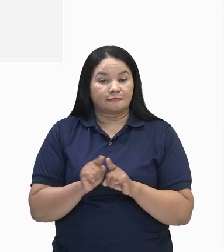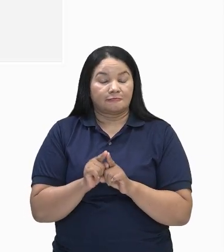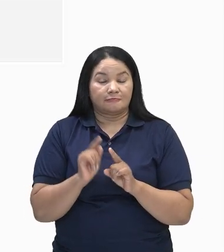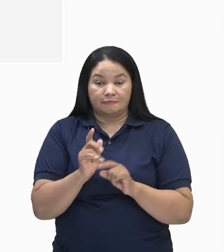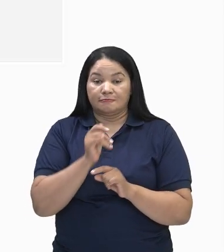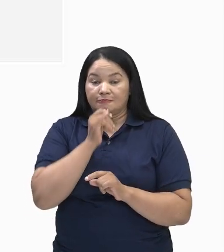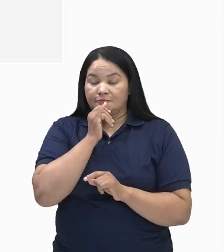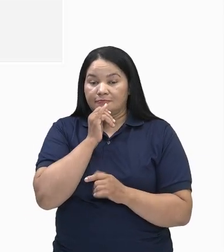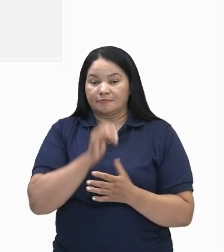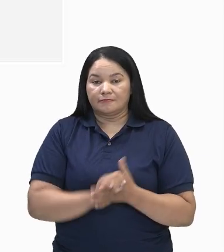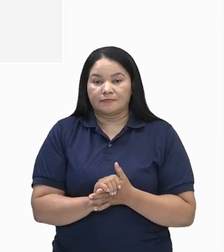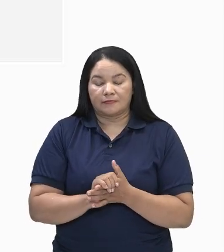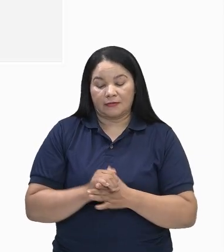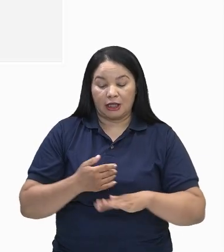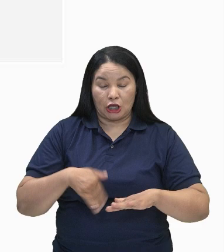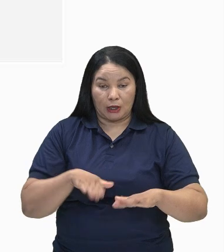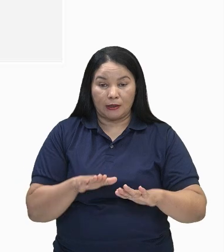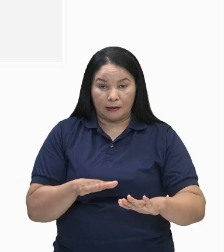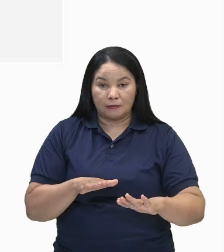a criança